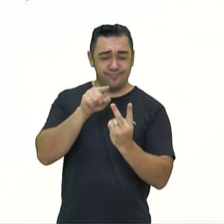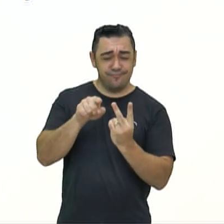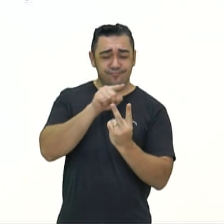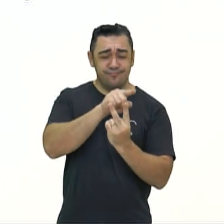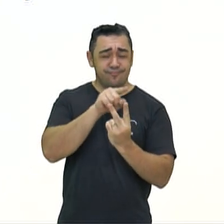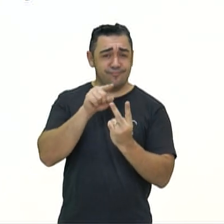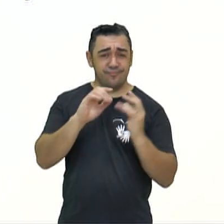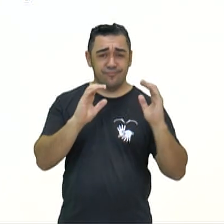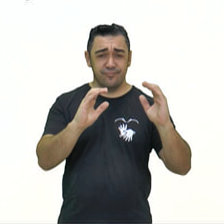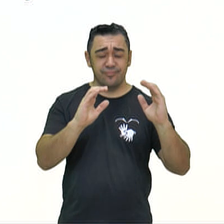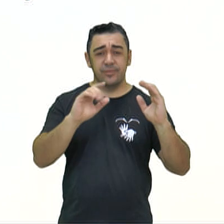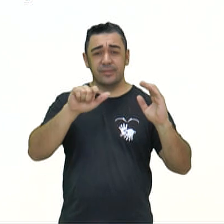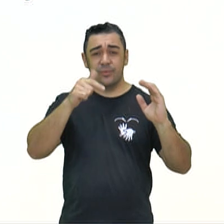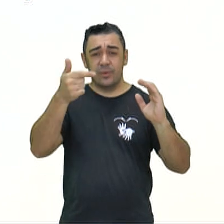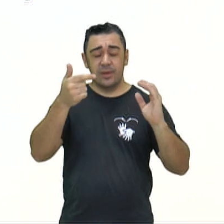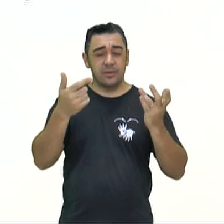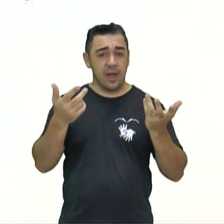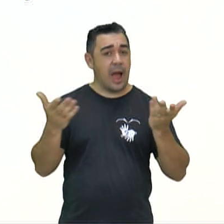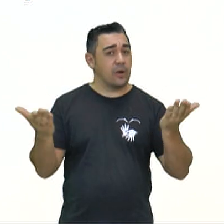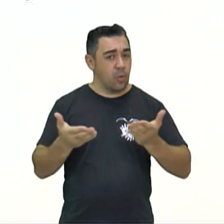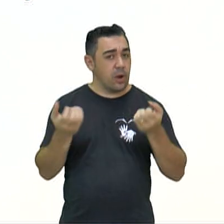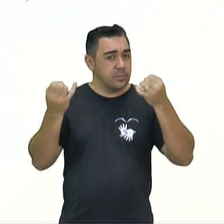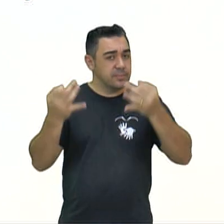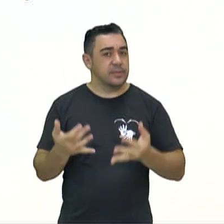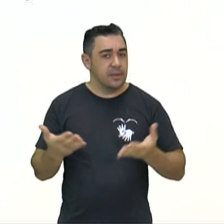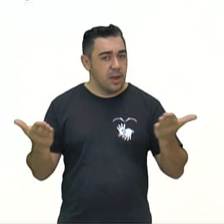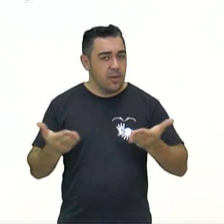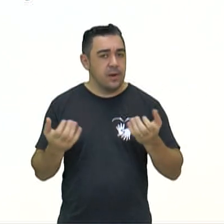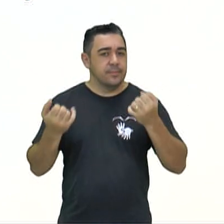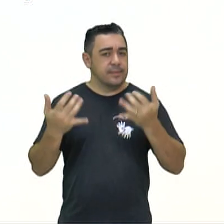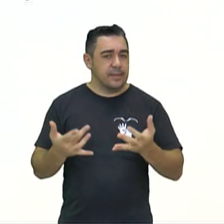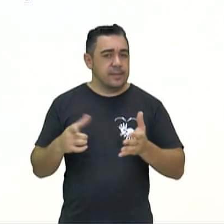propriedade distributiva. Aqui chegou o que eu estava falando.